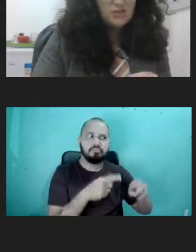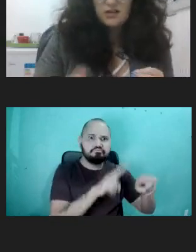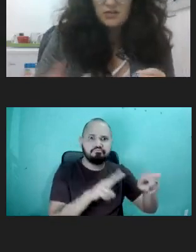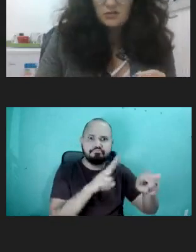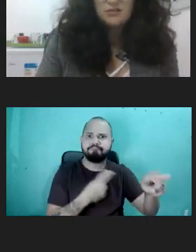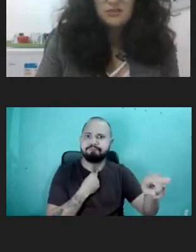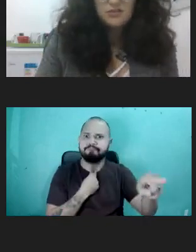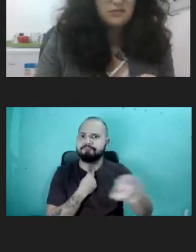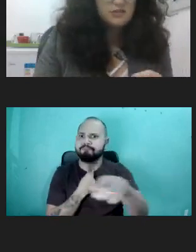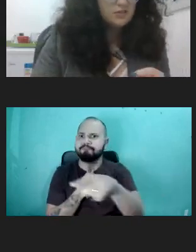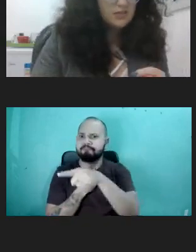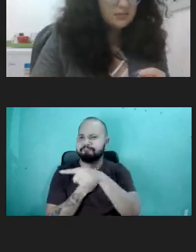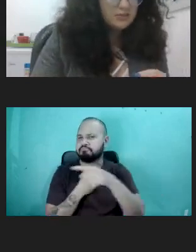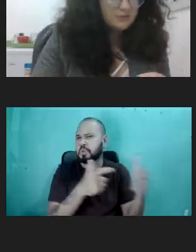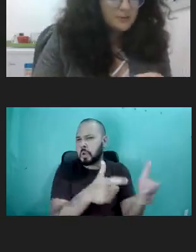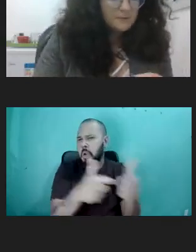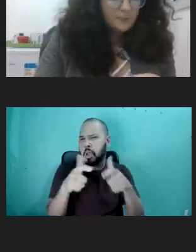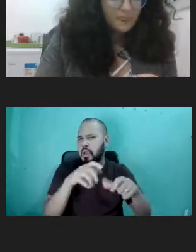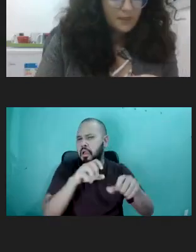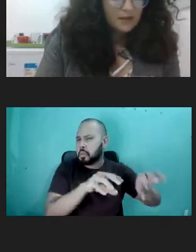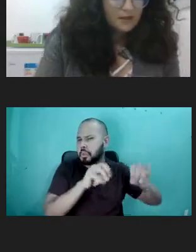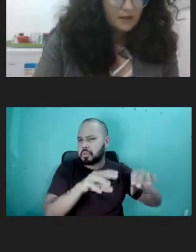em diversos contextos educacionais.